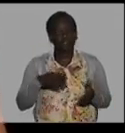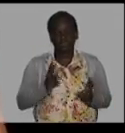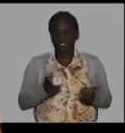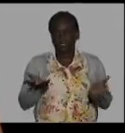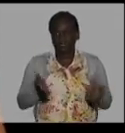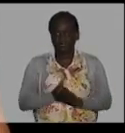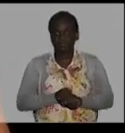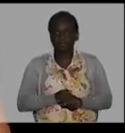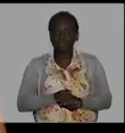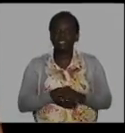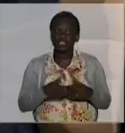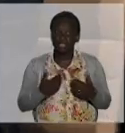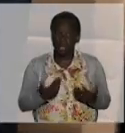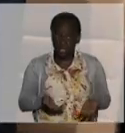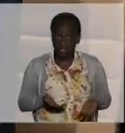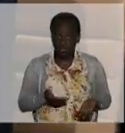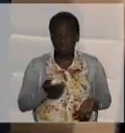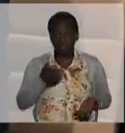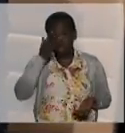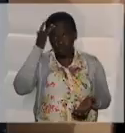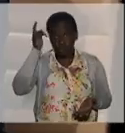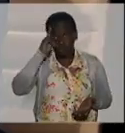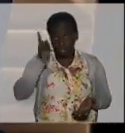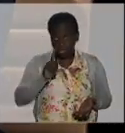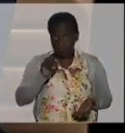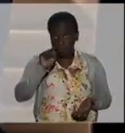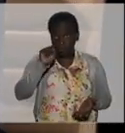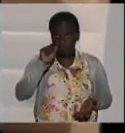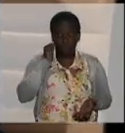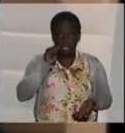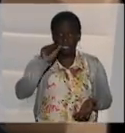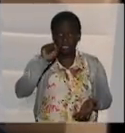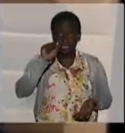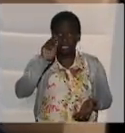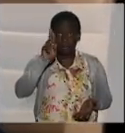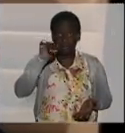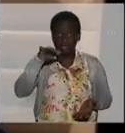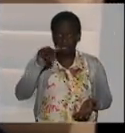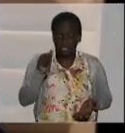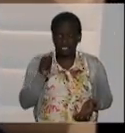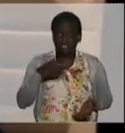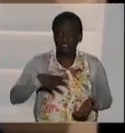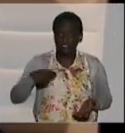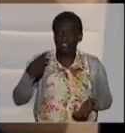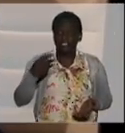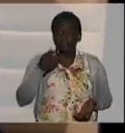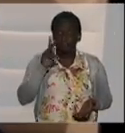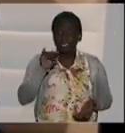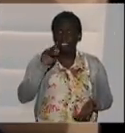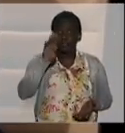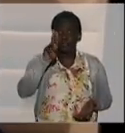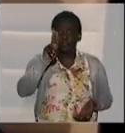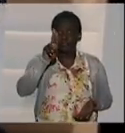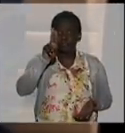Enfim, foi isso. Então, para quem não sabe, Sabrina é filha de Ubirajara